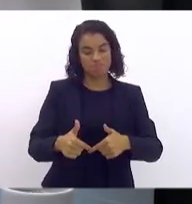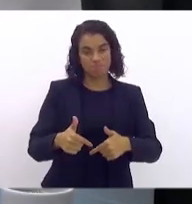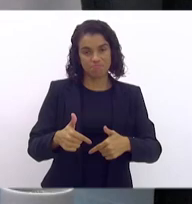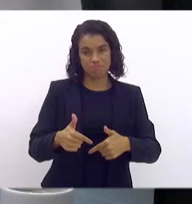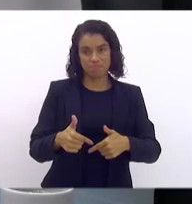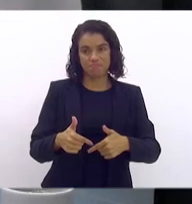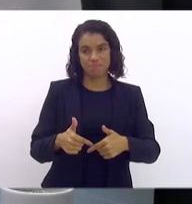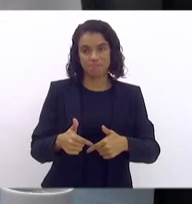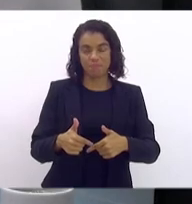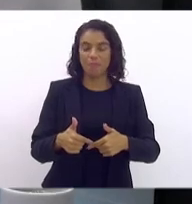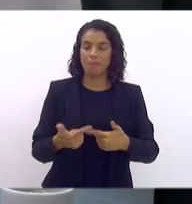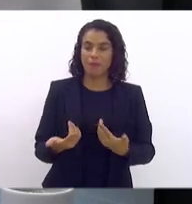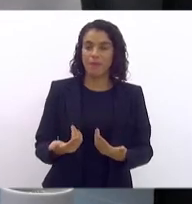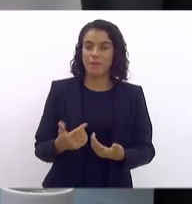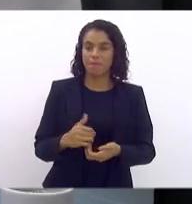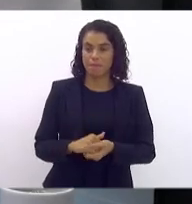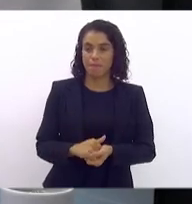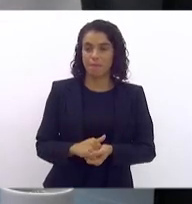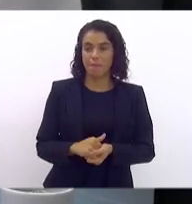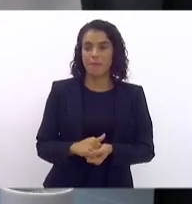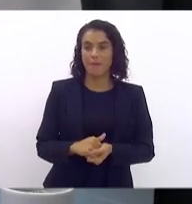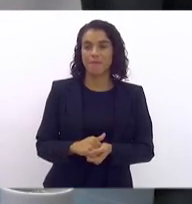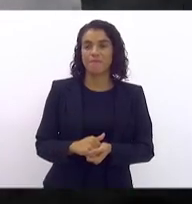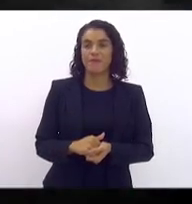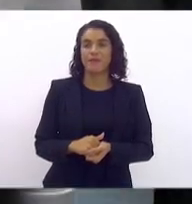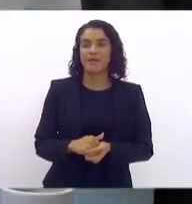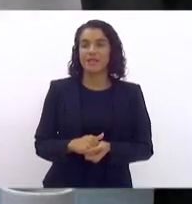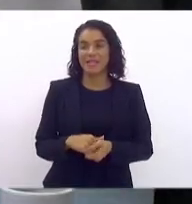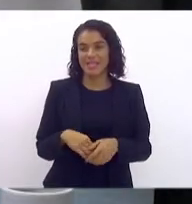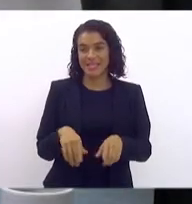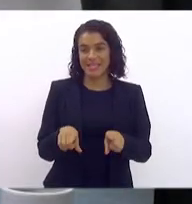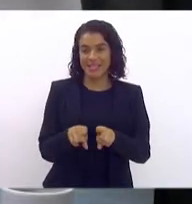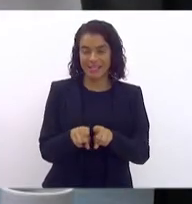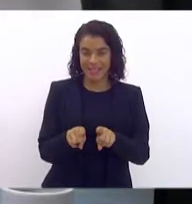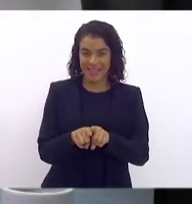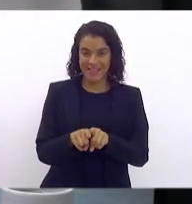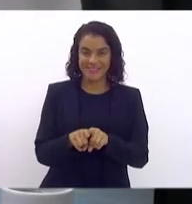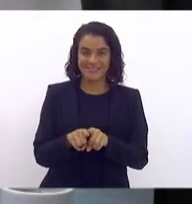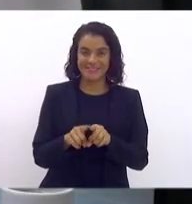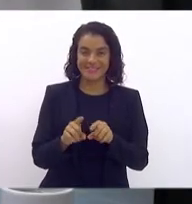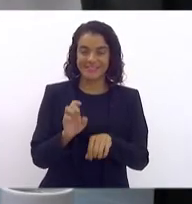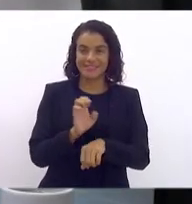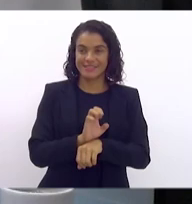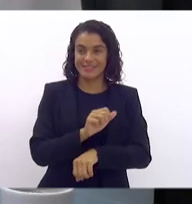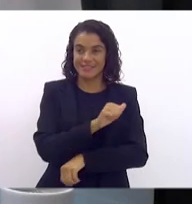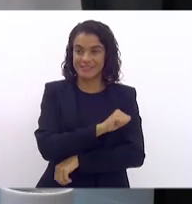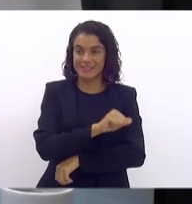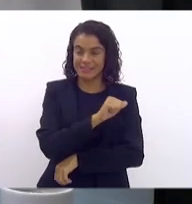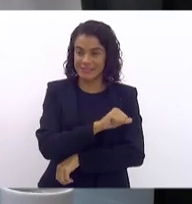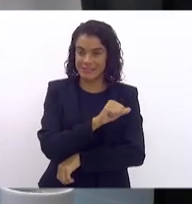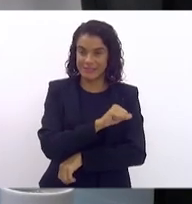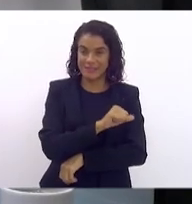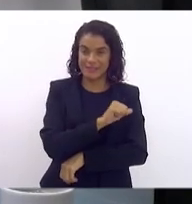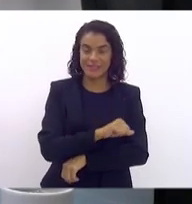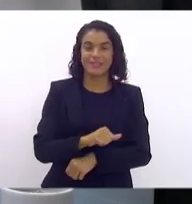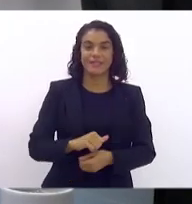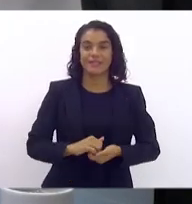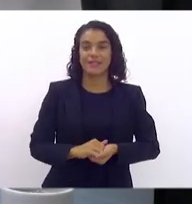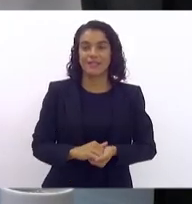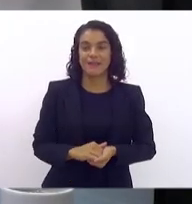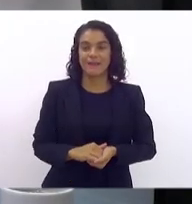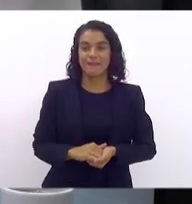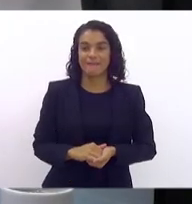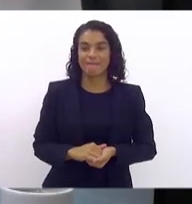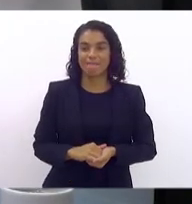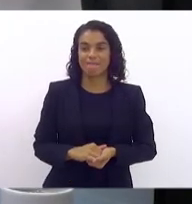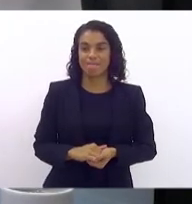princípio que é dar condições à população do estado do Rio de Janeiro ter aí Uma tranquilidade diante dos